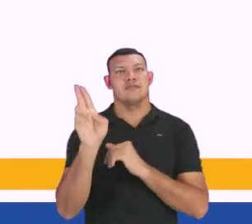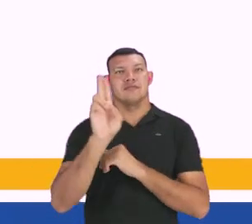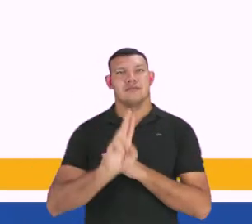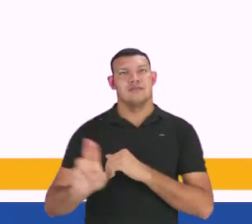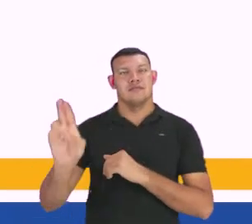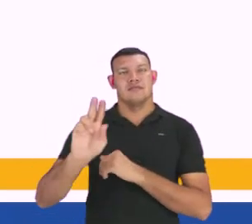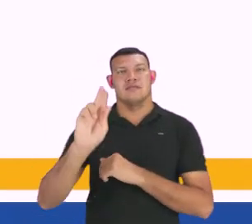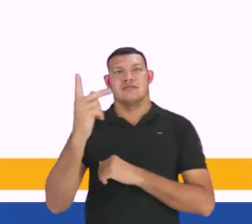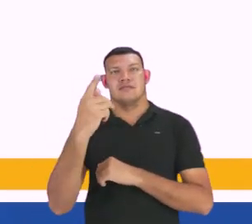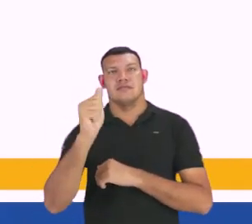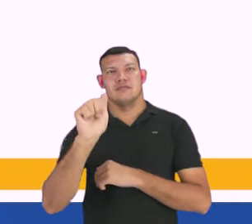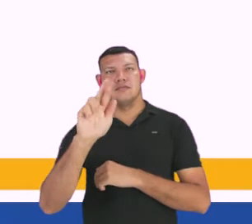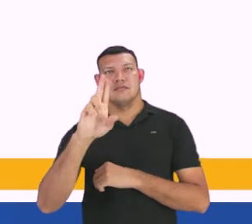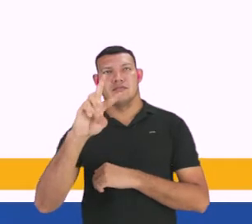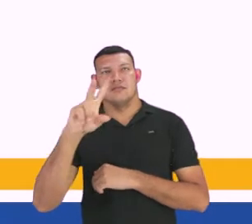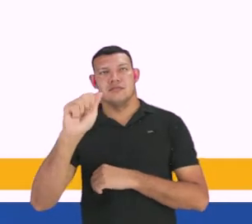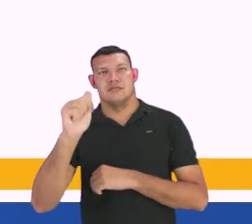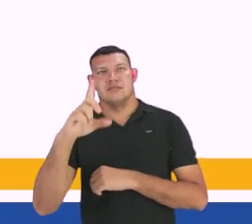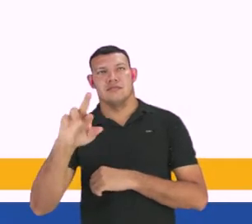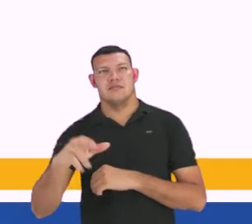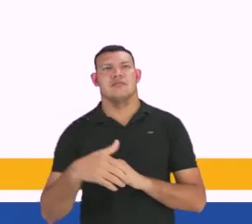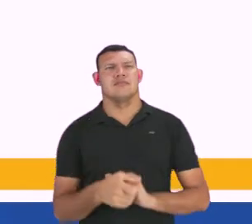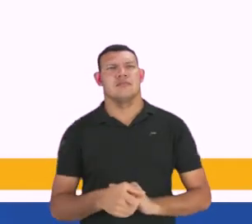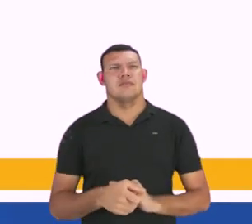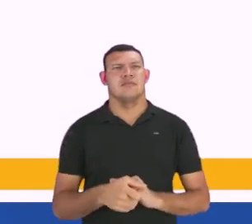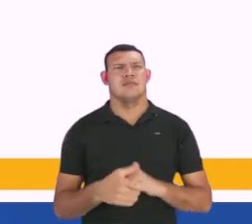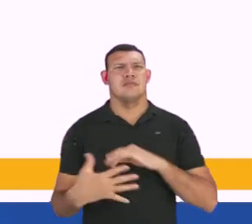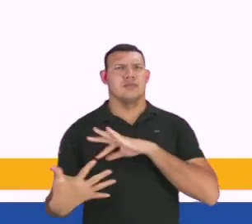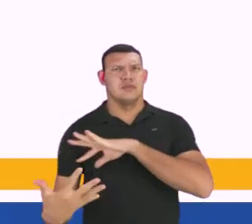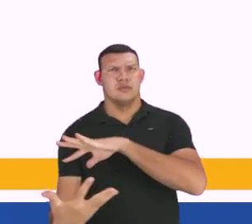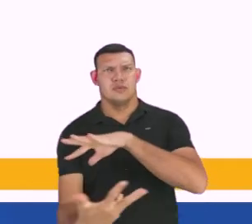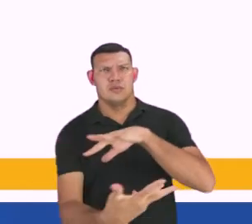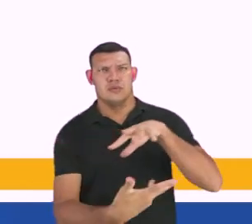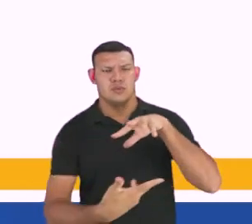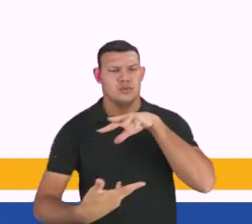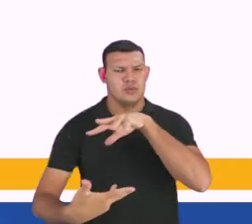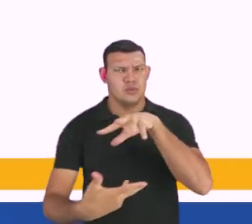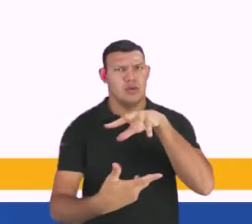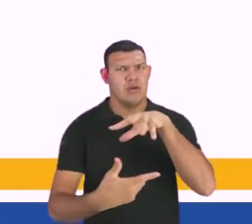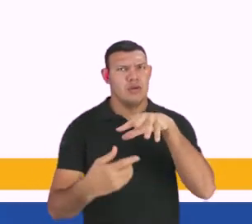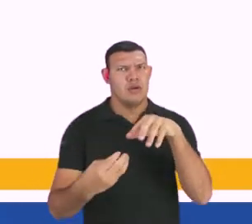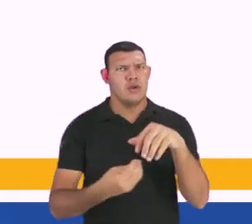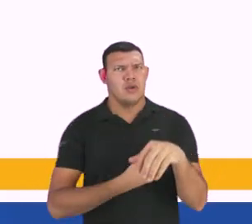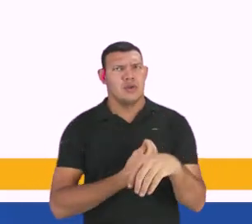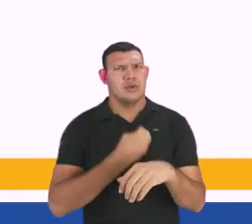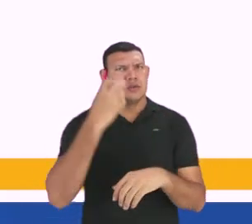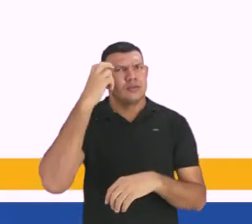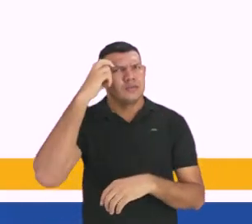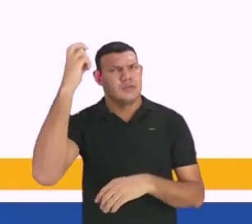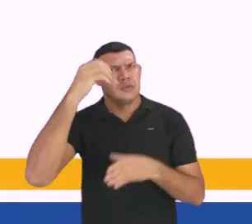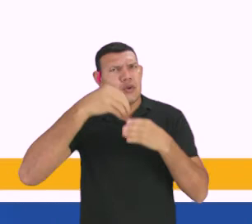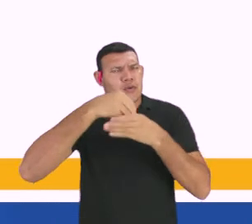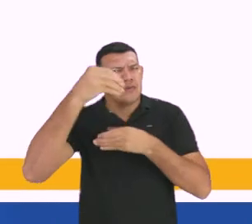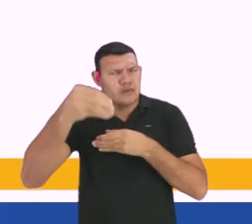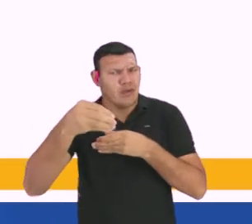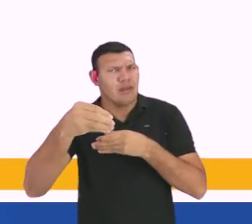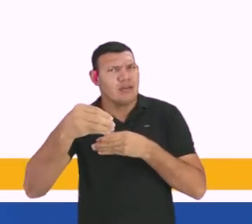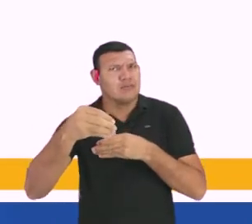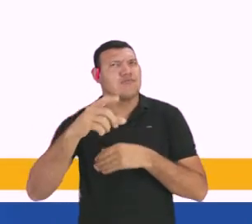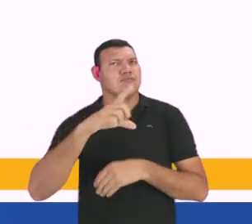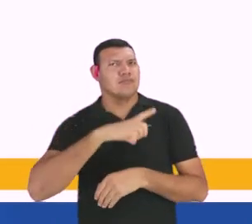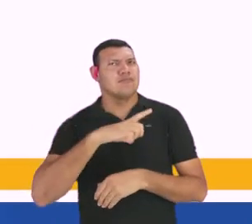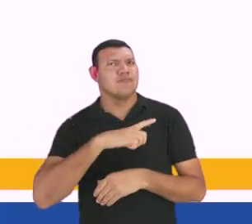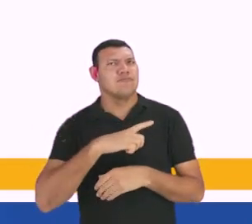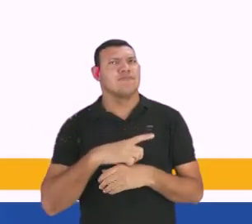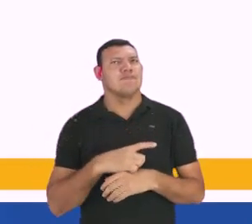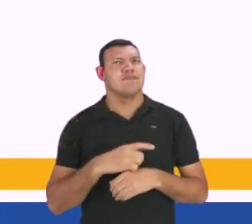Terra? Ele pergunta. No universo? Garantido. Na nossa galáxia? Extremamente provável.